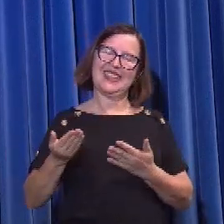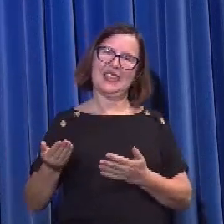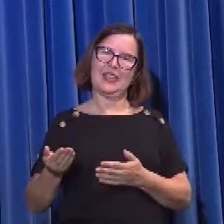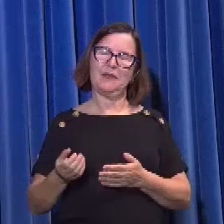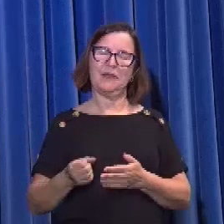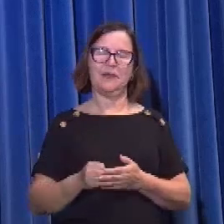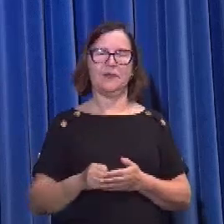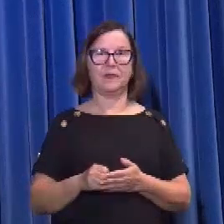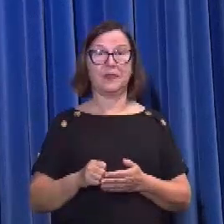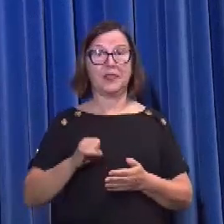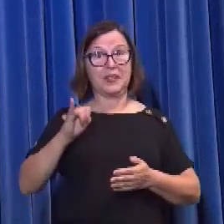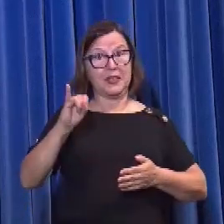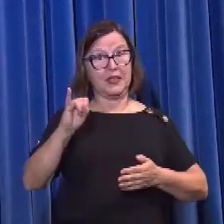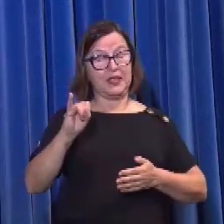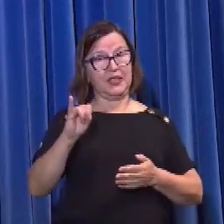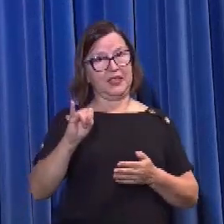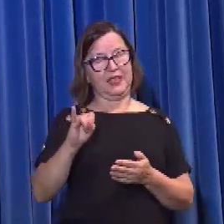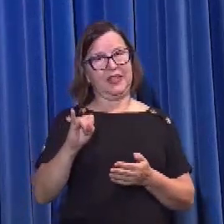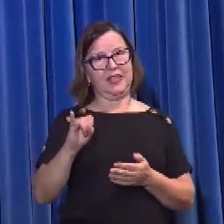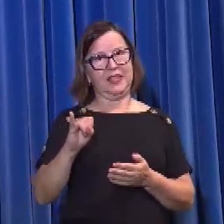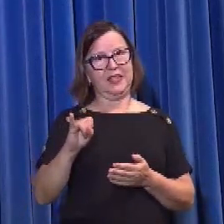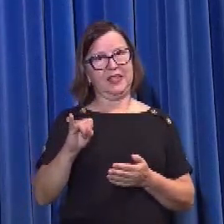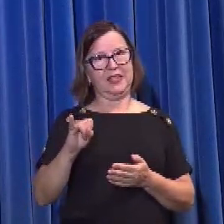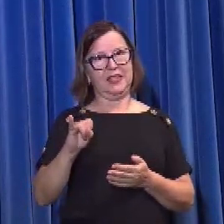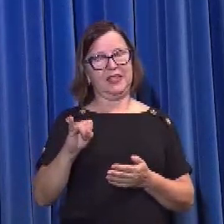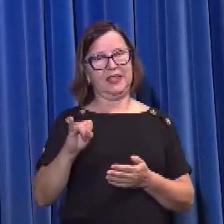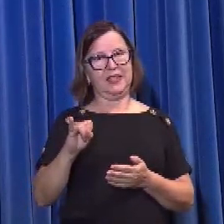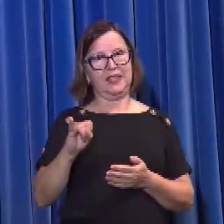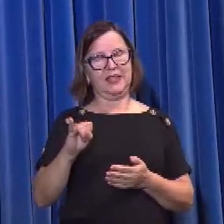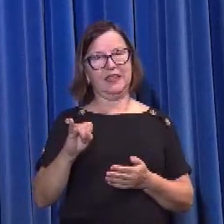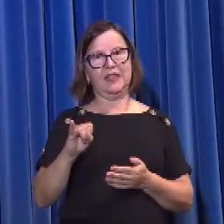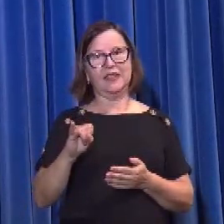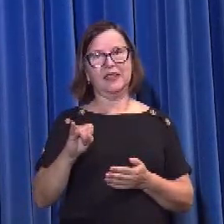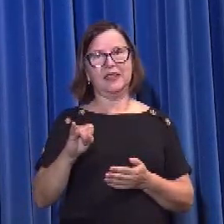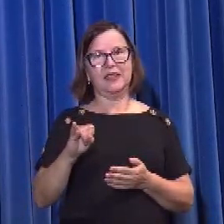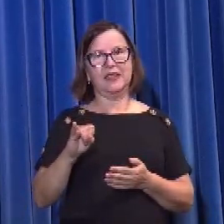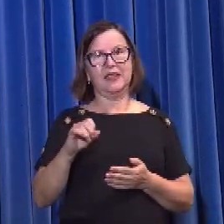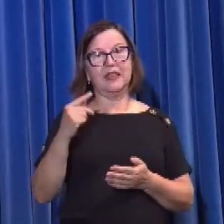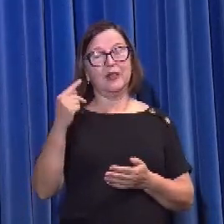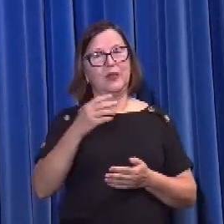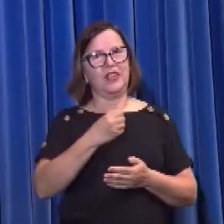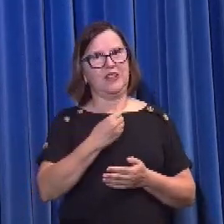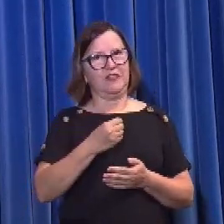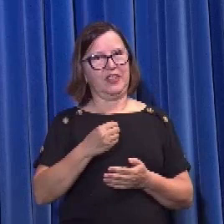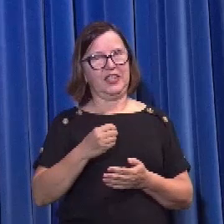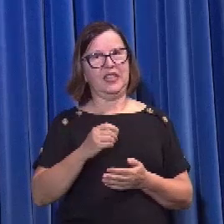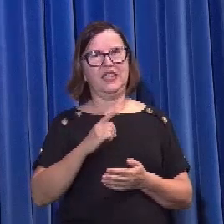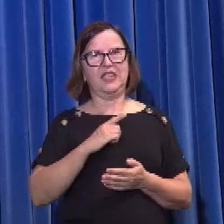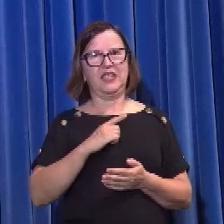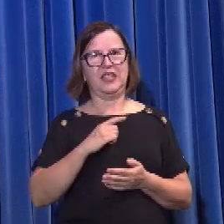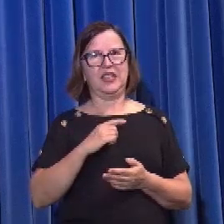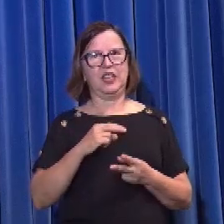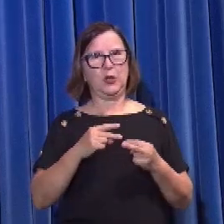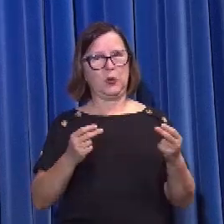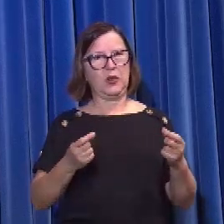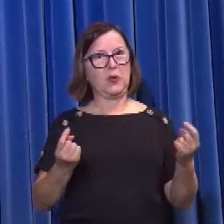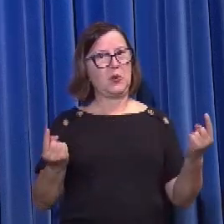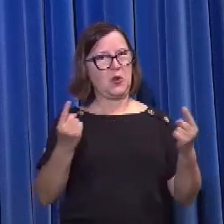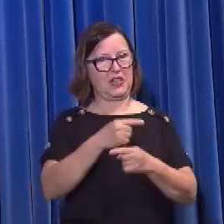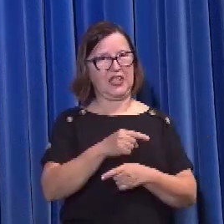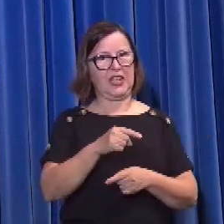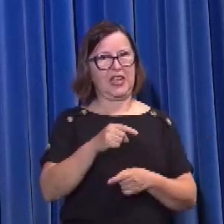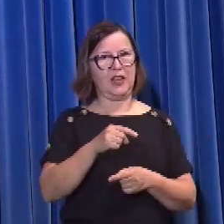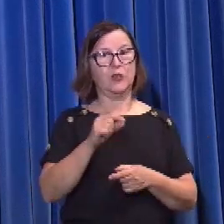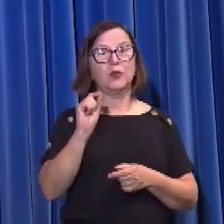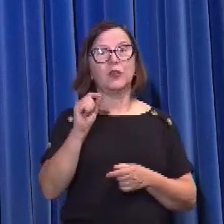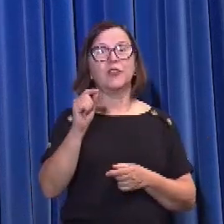algo está acontecendo que está contrário àquilo que você gostaria, tem um propósito na sua vida. Não